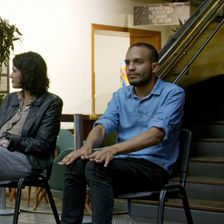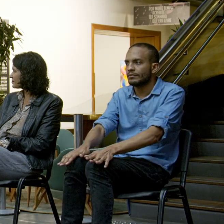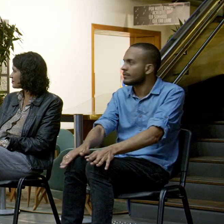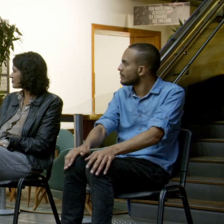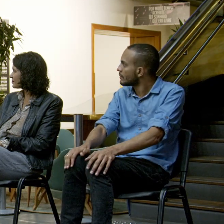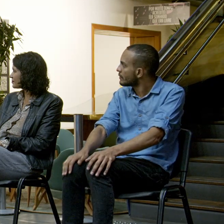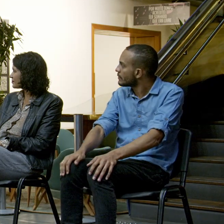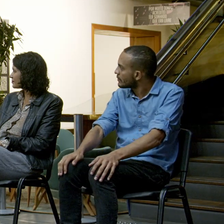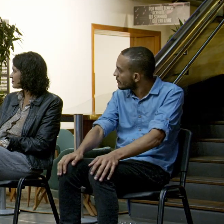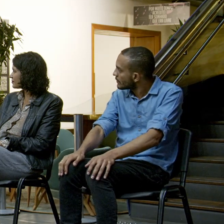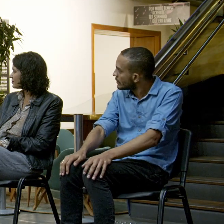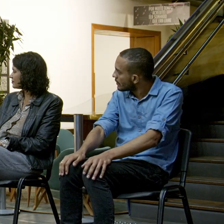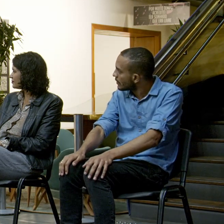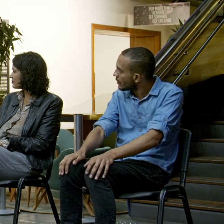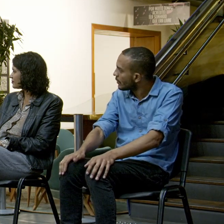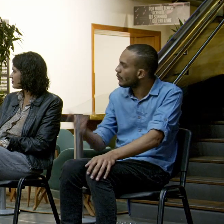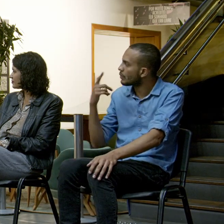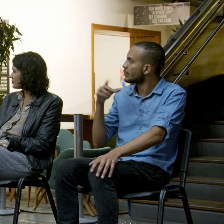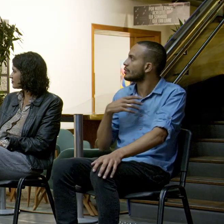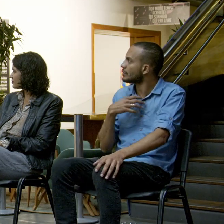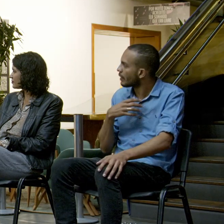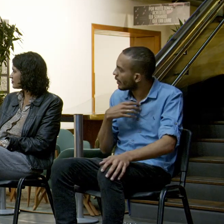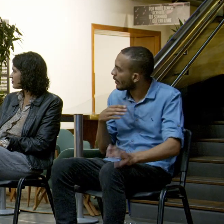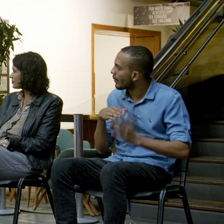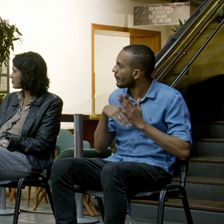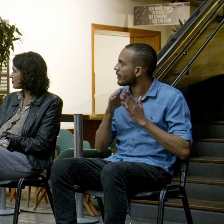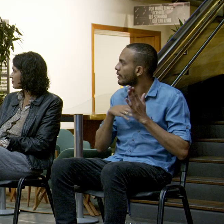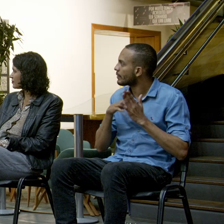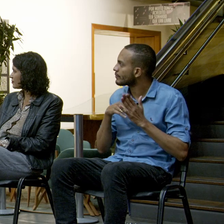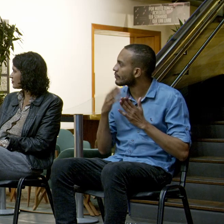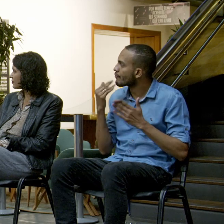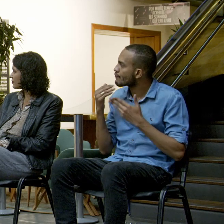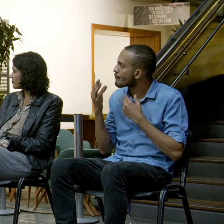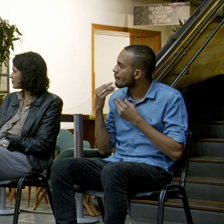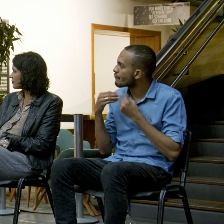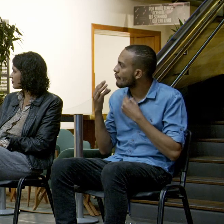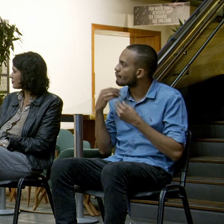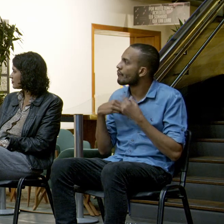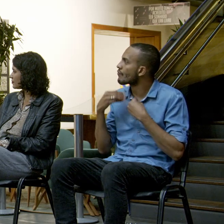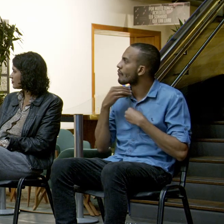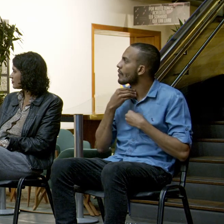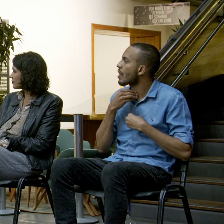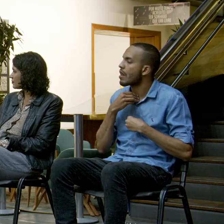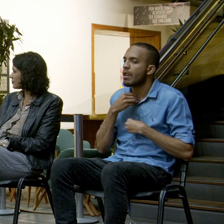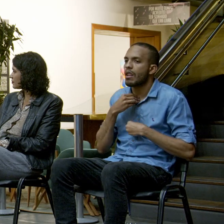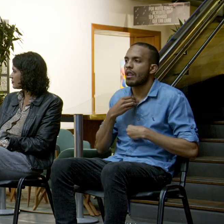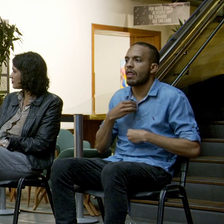Outra versão de Glu-Glu-Glu, não é? Essas palavras vão sendo engolidas, tem esses dois nichos que acolhem